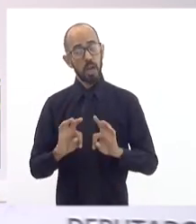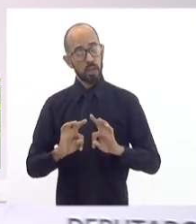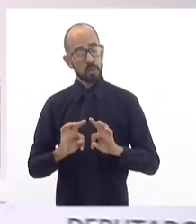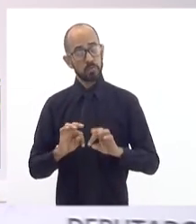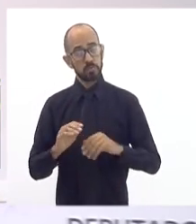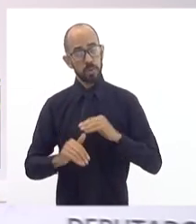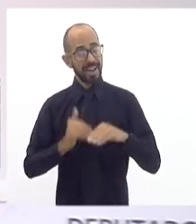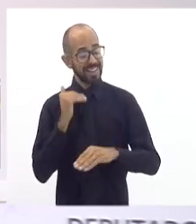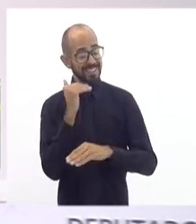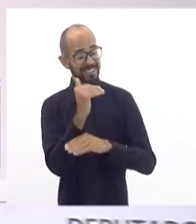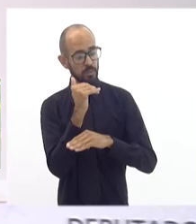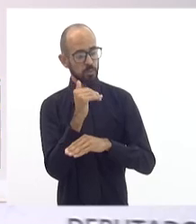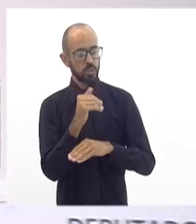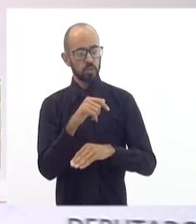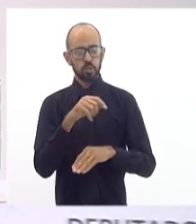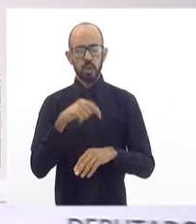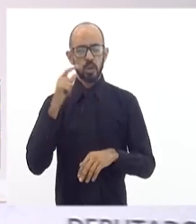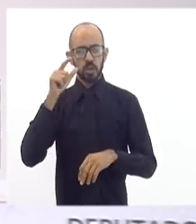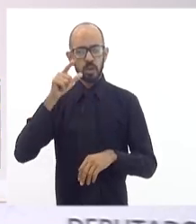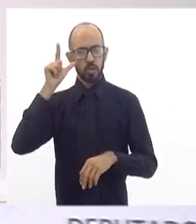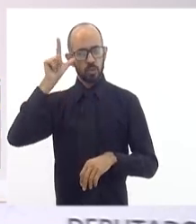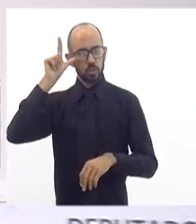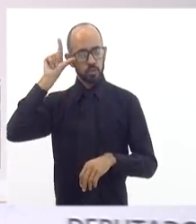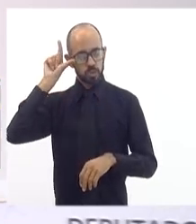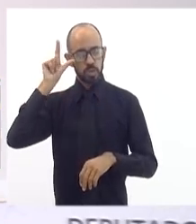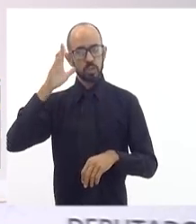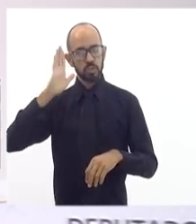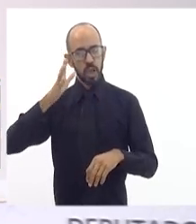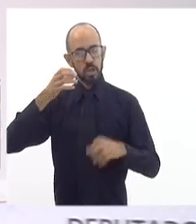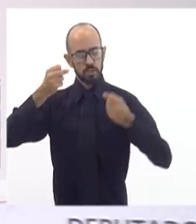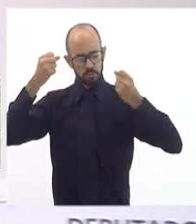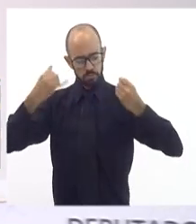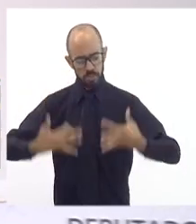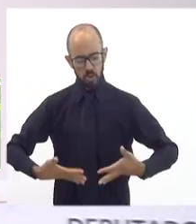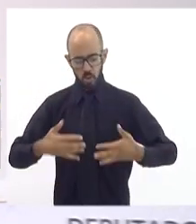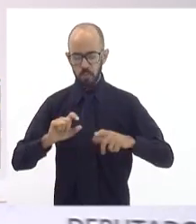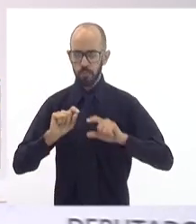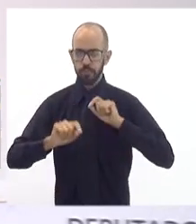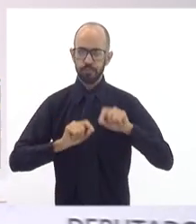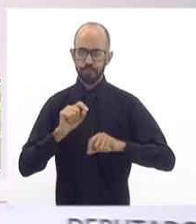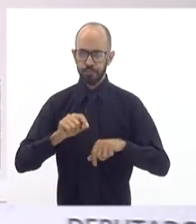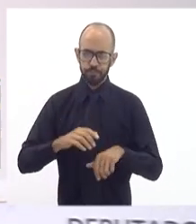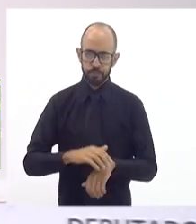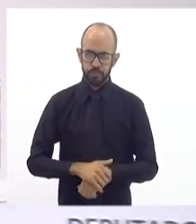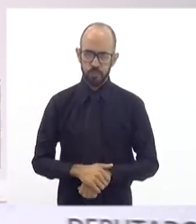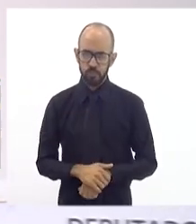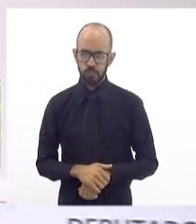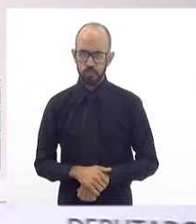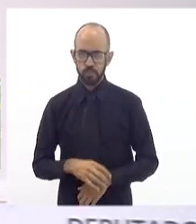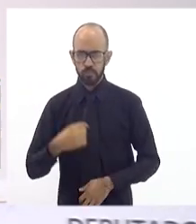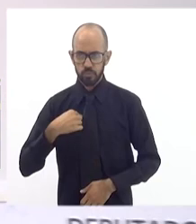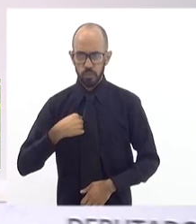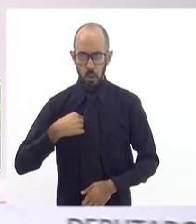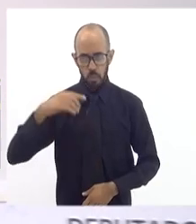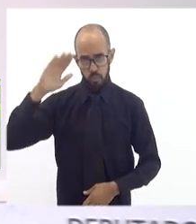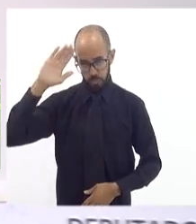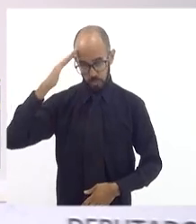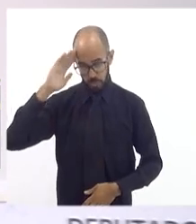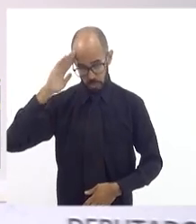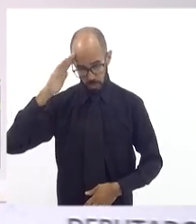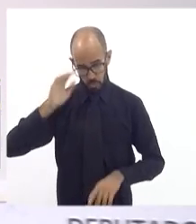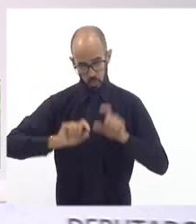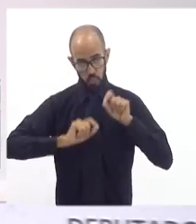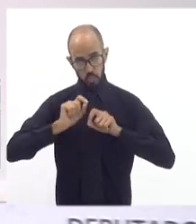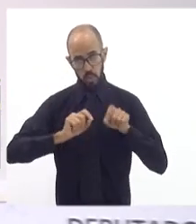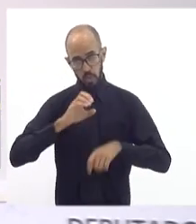já colocou na sua linha do tempo eu consigo entender que